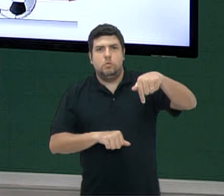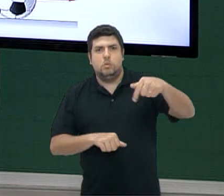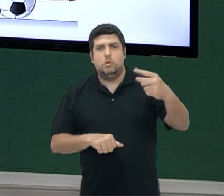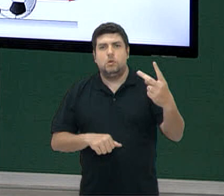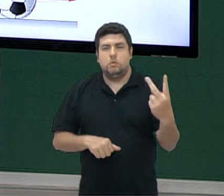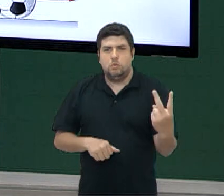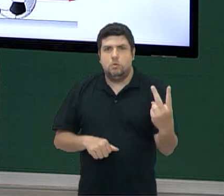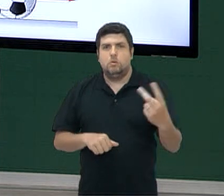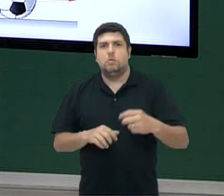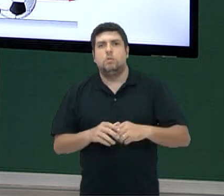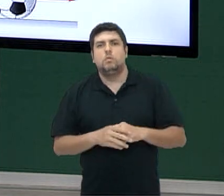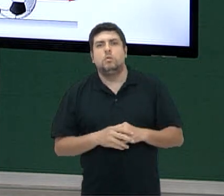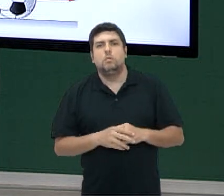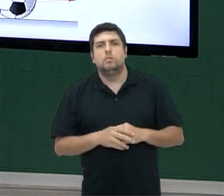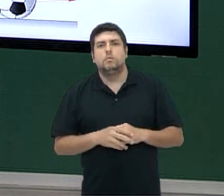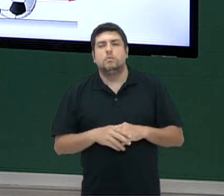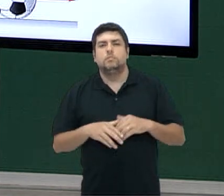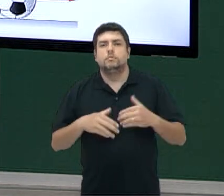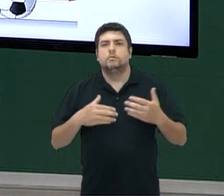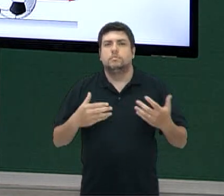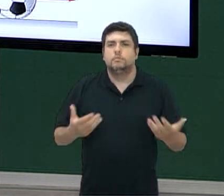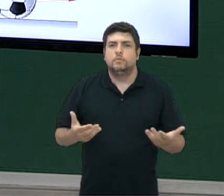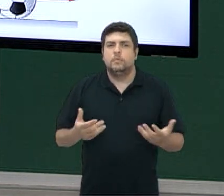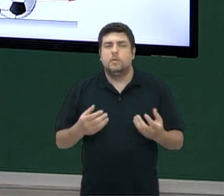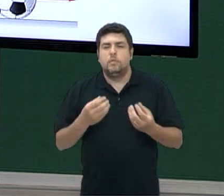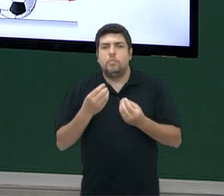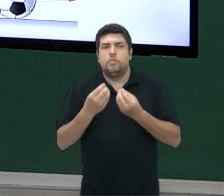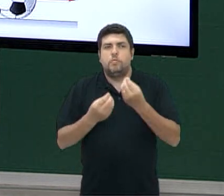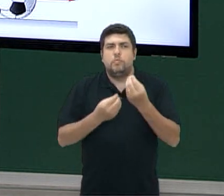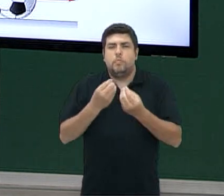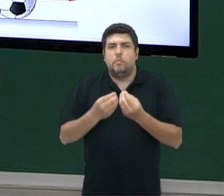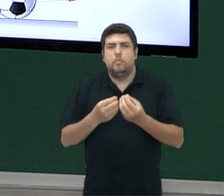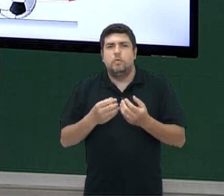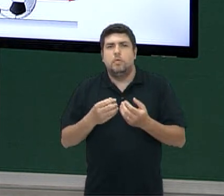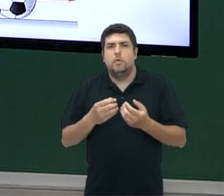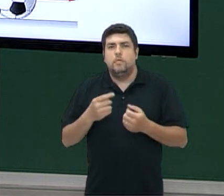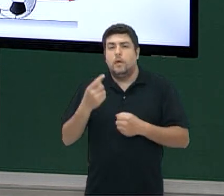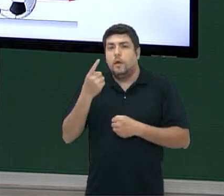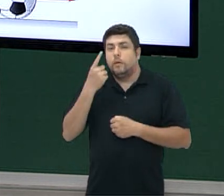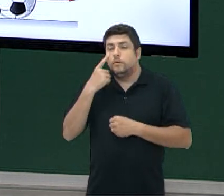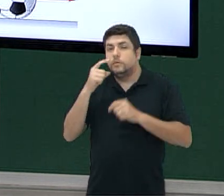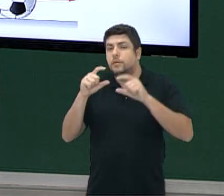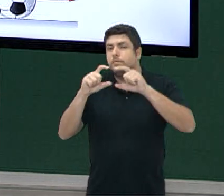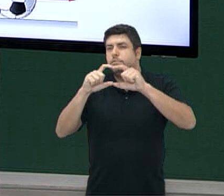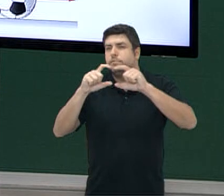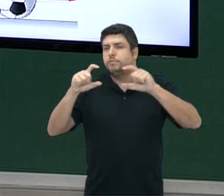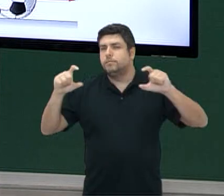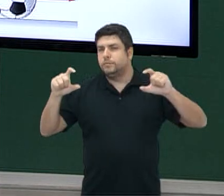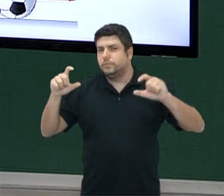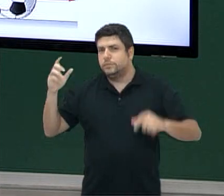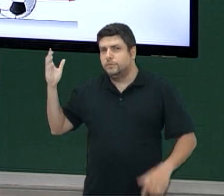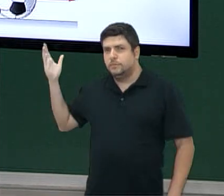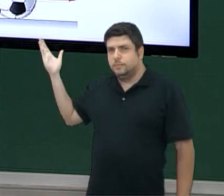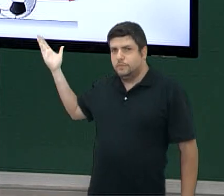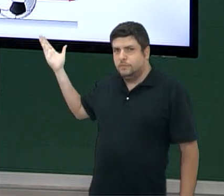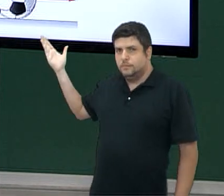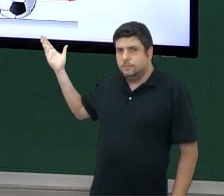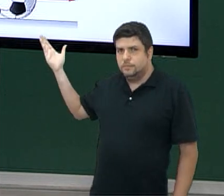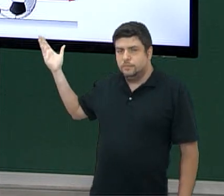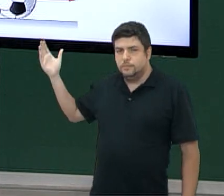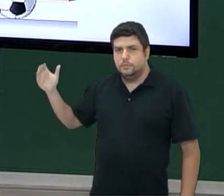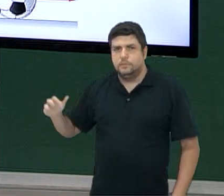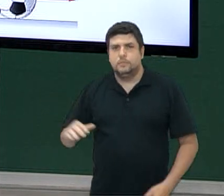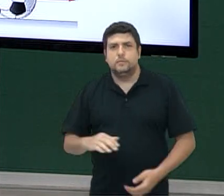vetor V1 para o vetor V2 e, consequentemente, ela muda essa quantidade de movimento.